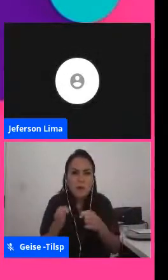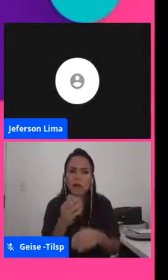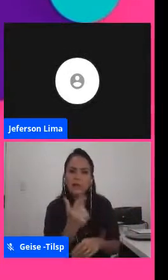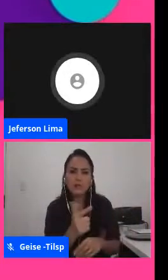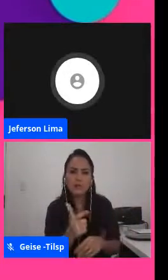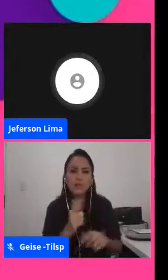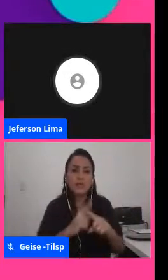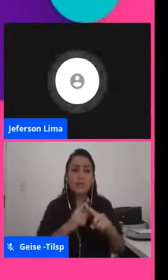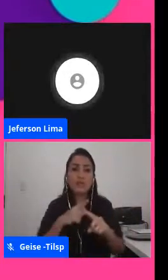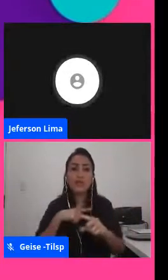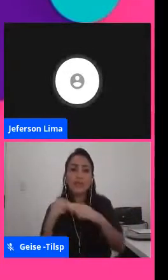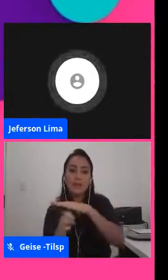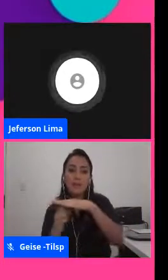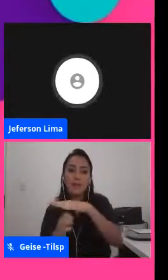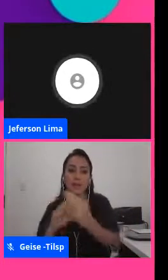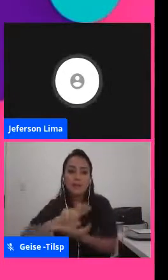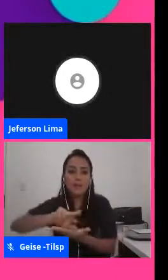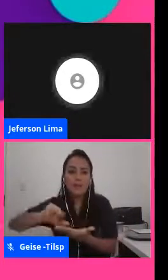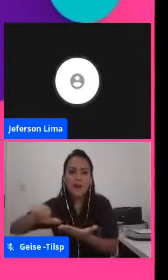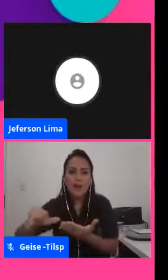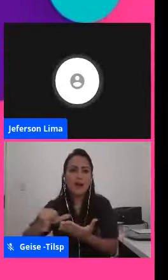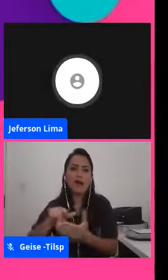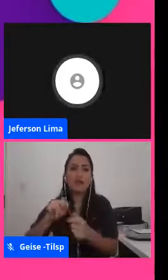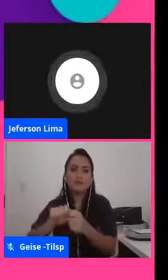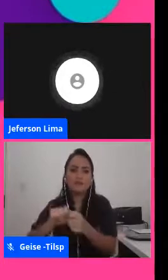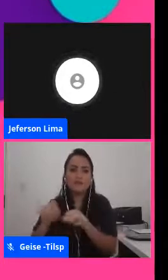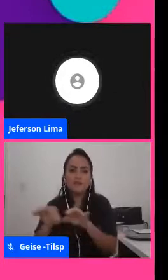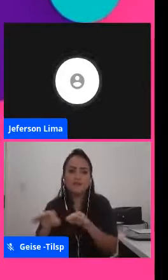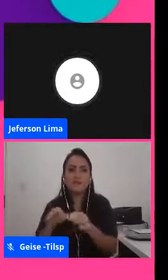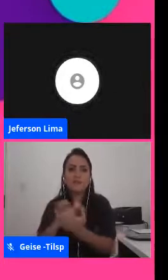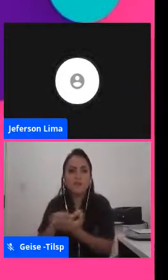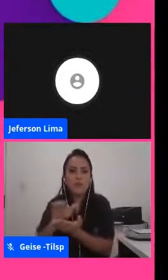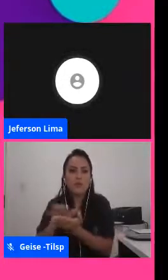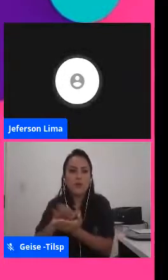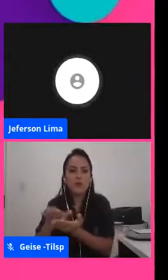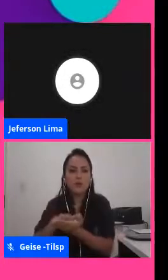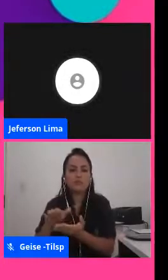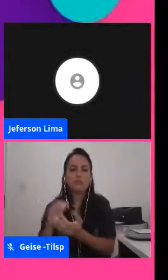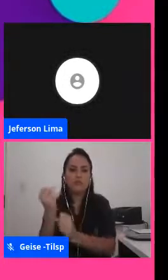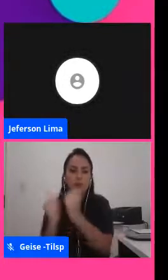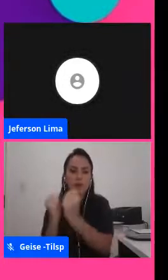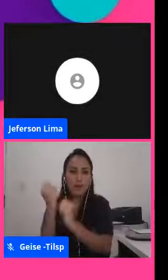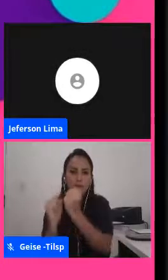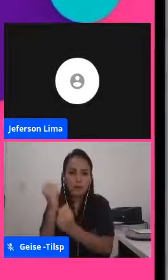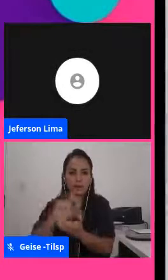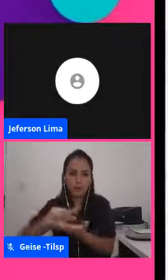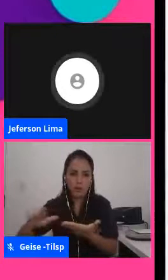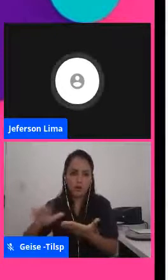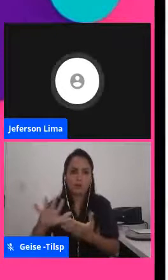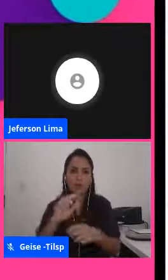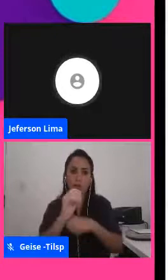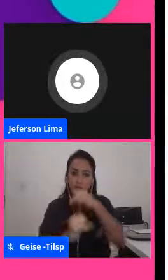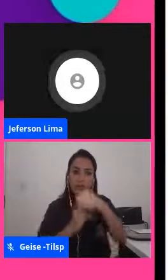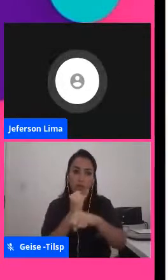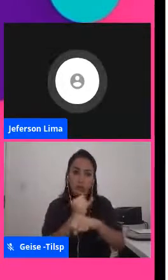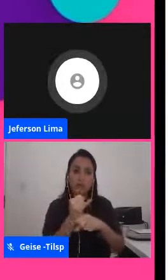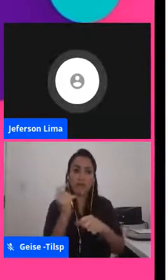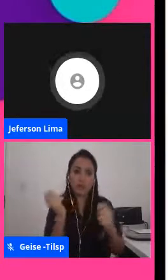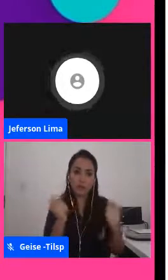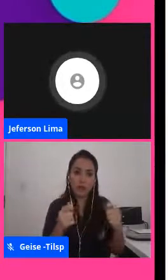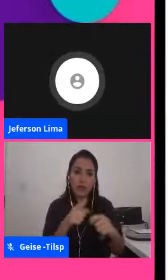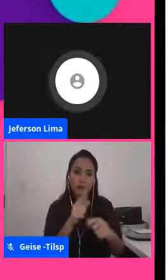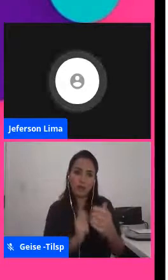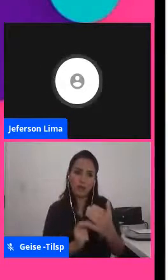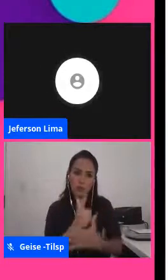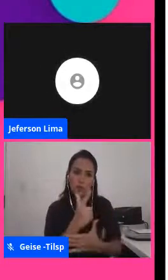aqui. Que já é um pouco diferente do Arduino, né? Que o projeto é totalmente open source e você encontra tudo com facilidade na internet. E o Arduino, ele não